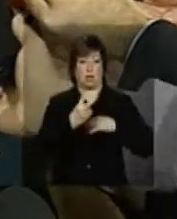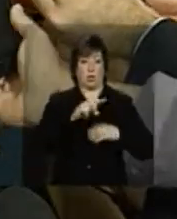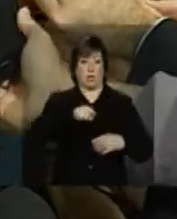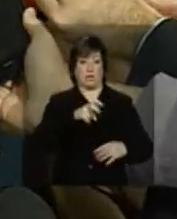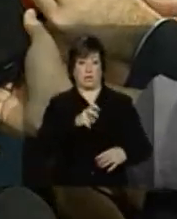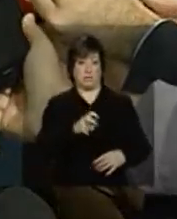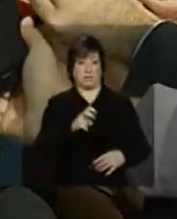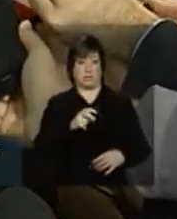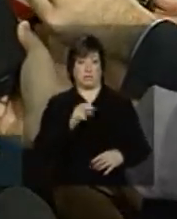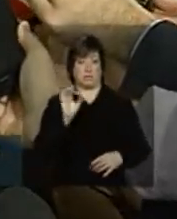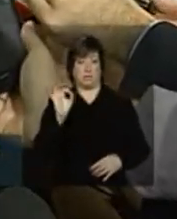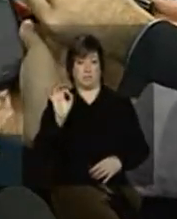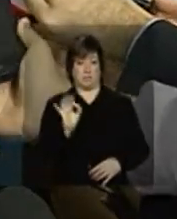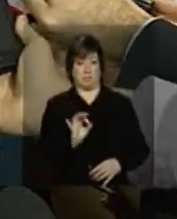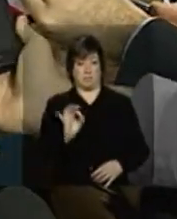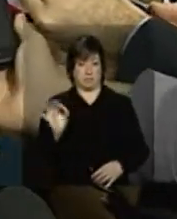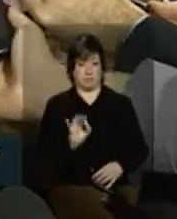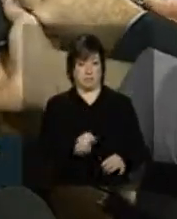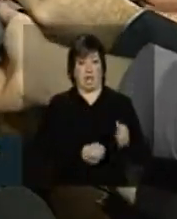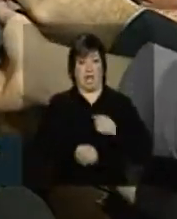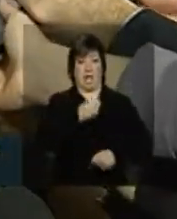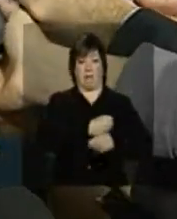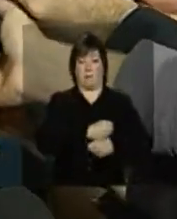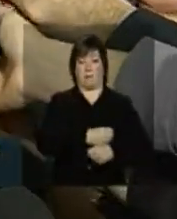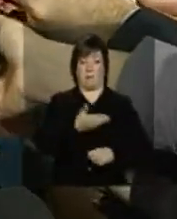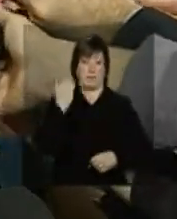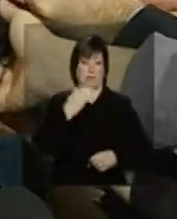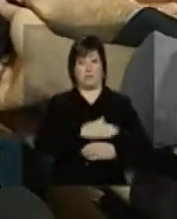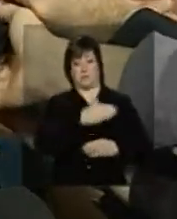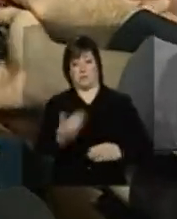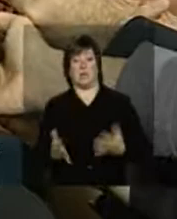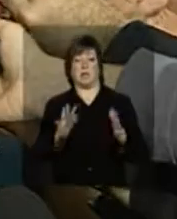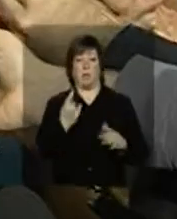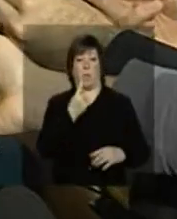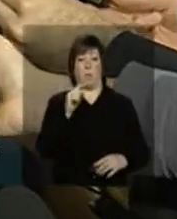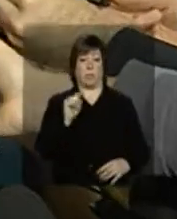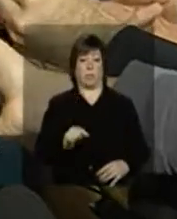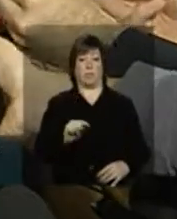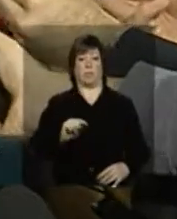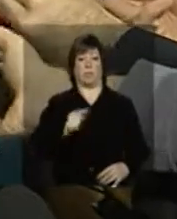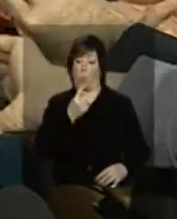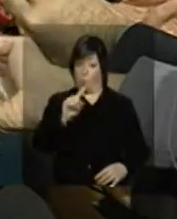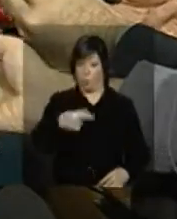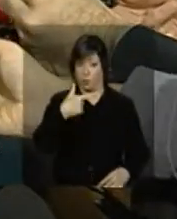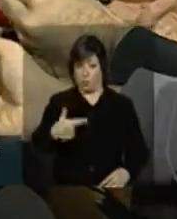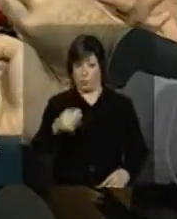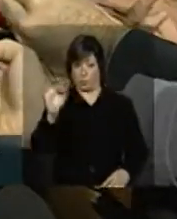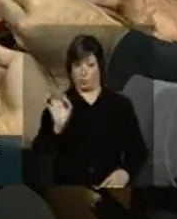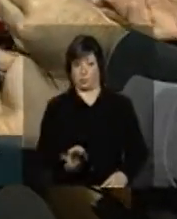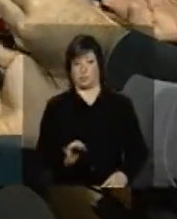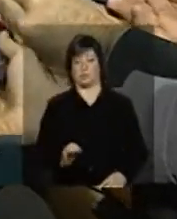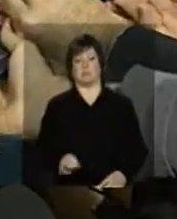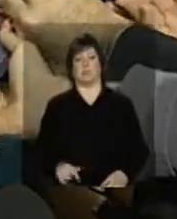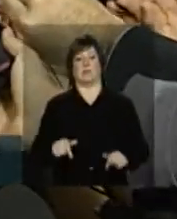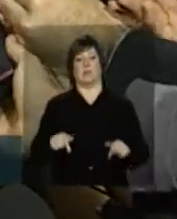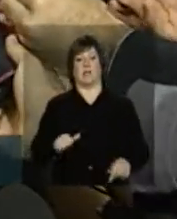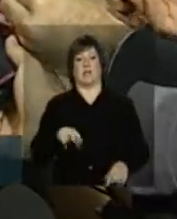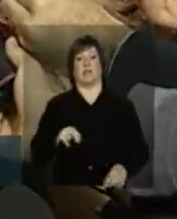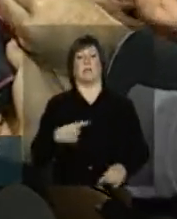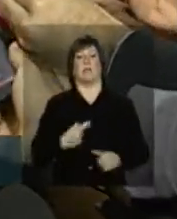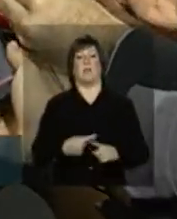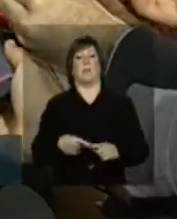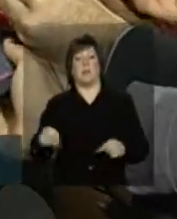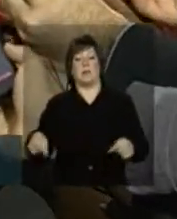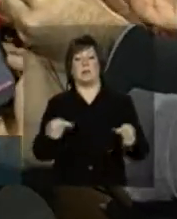2,5% ano passado para algo como 1,2% para este ano. Então ele é perfeitamente assimilado pela